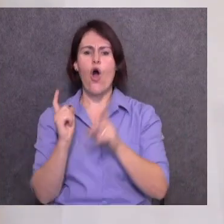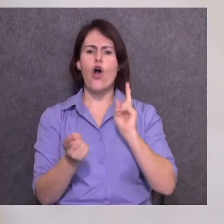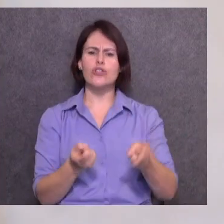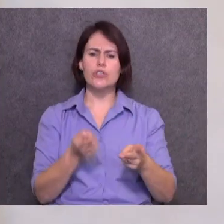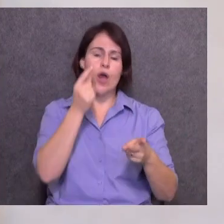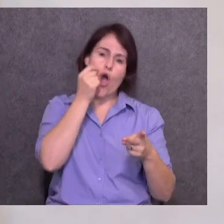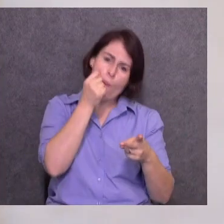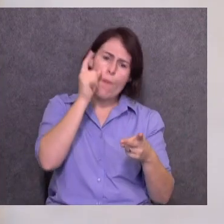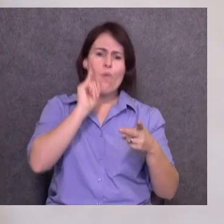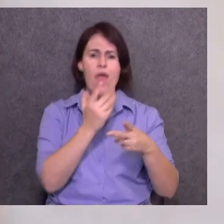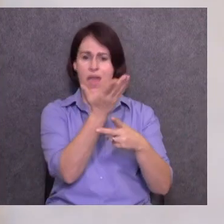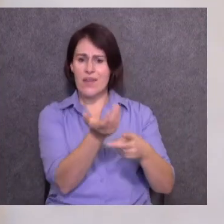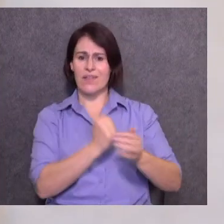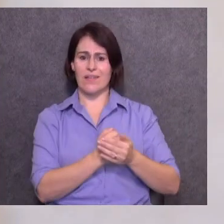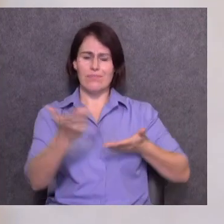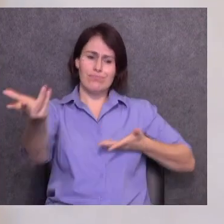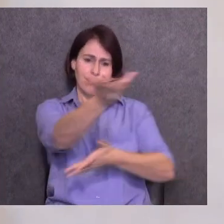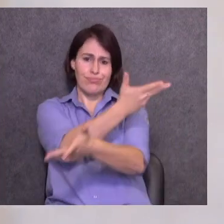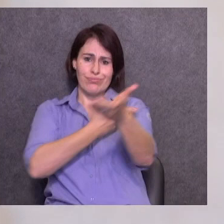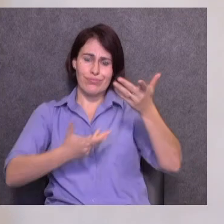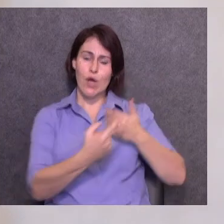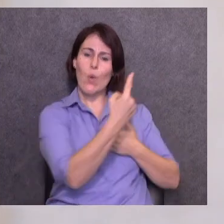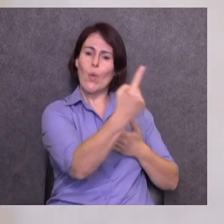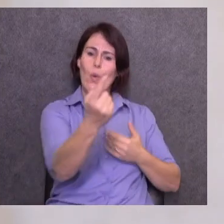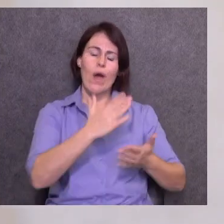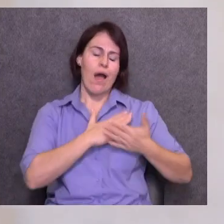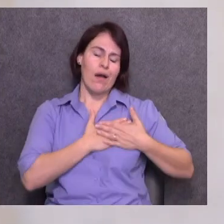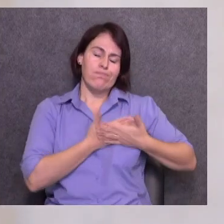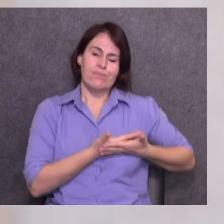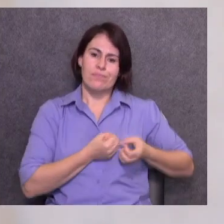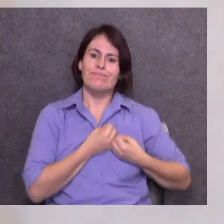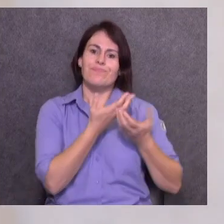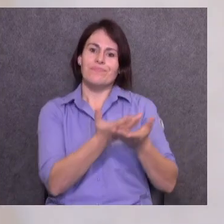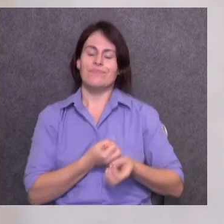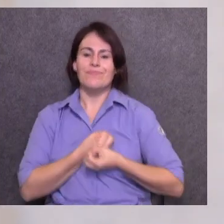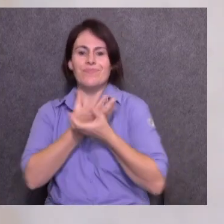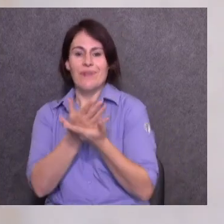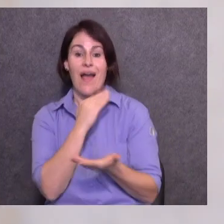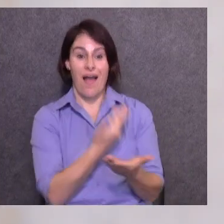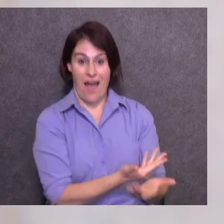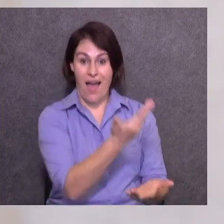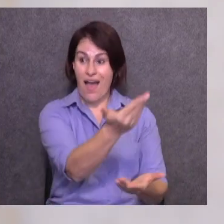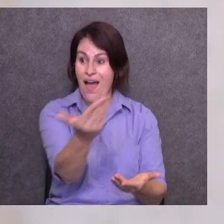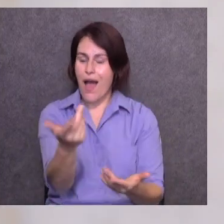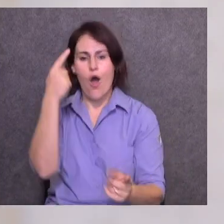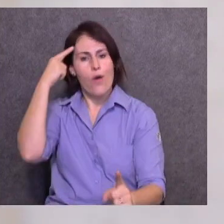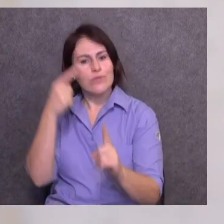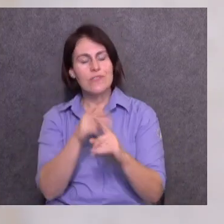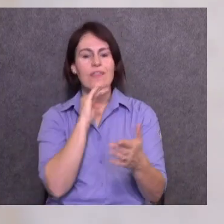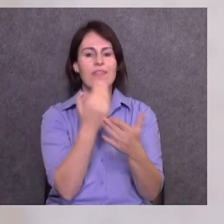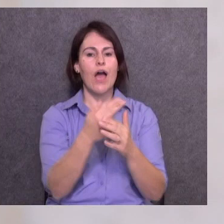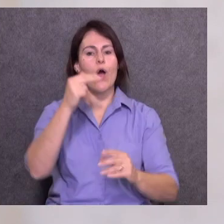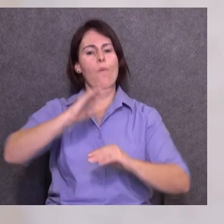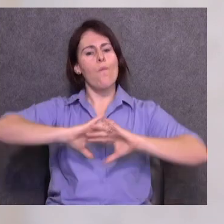mulheres na diversidade dos dons de cada um para o serviço dos irmãos e para a missão de construir um